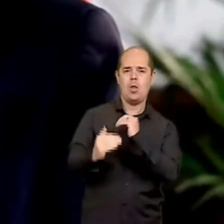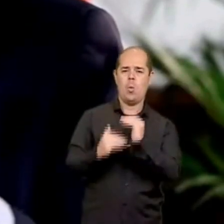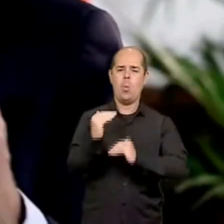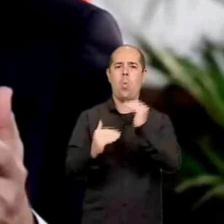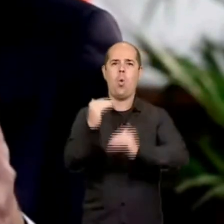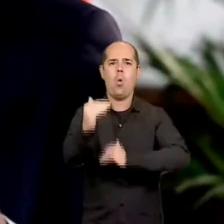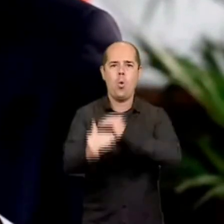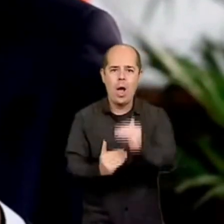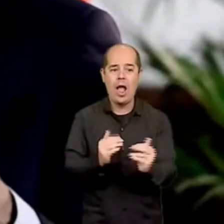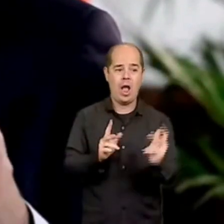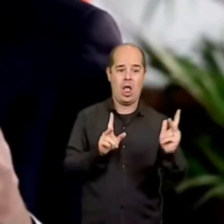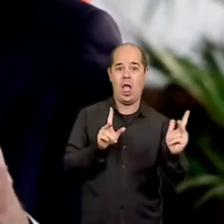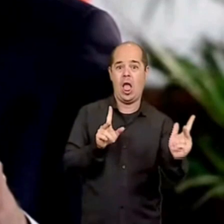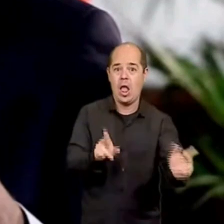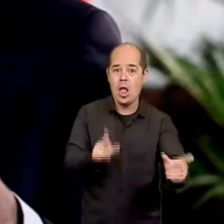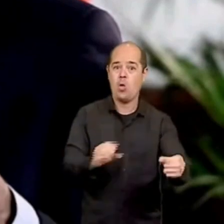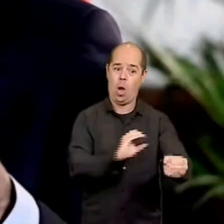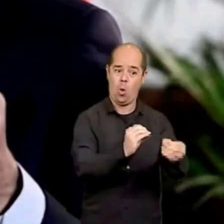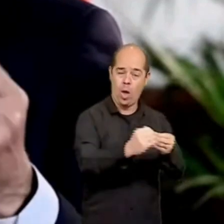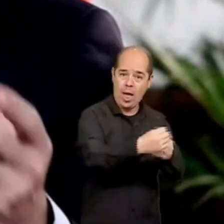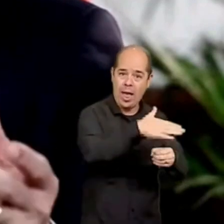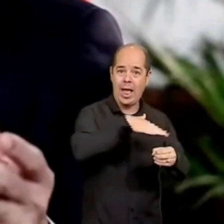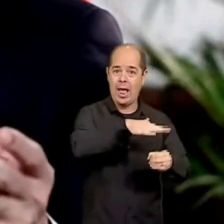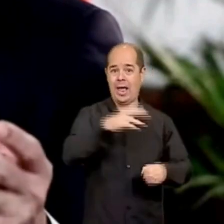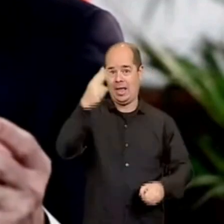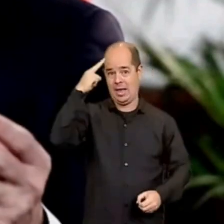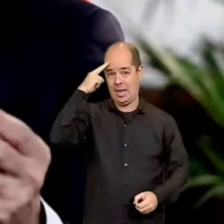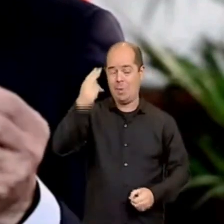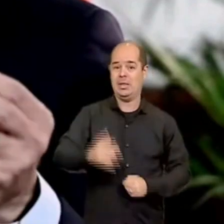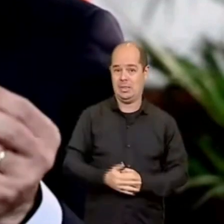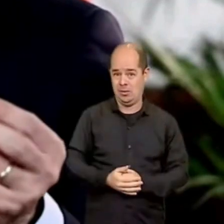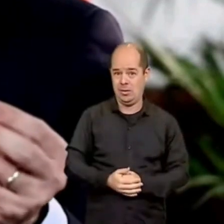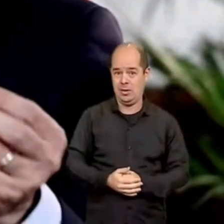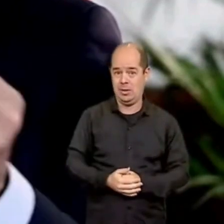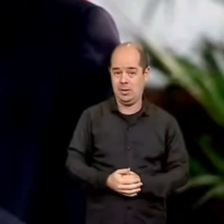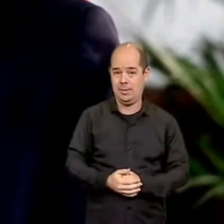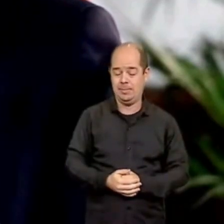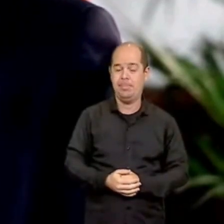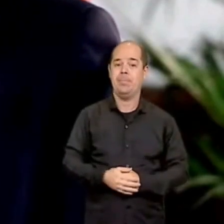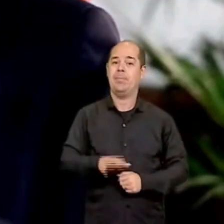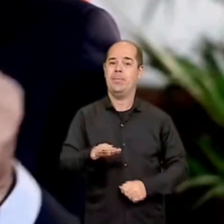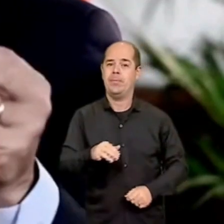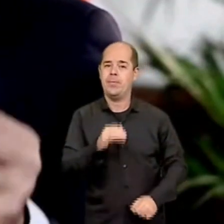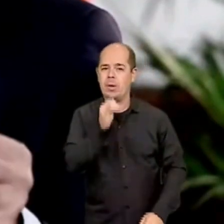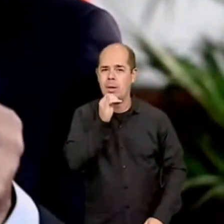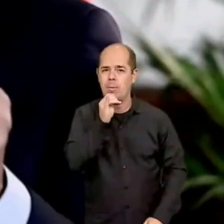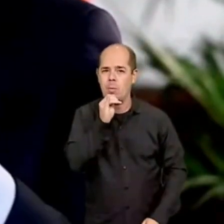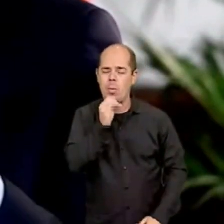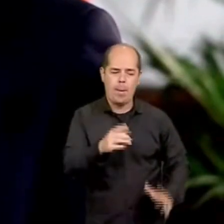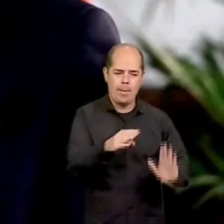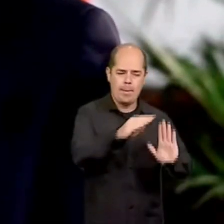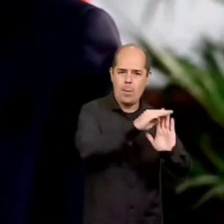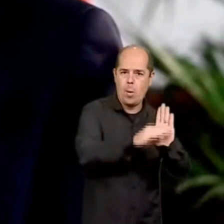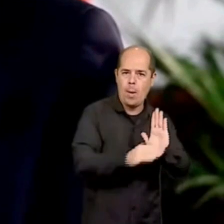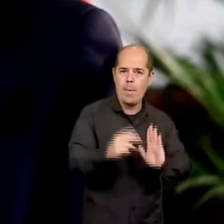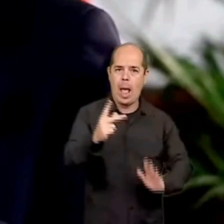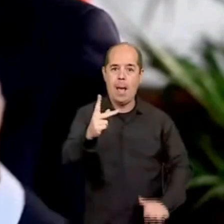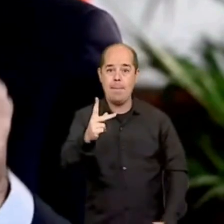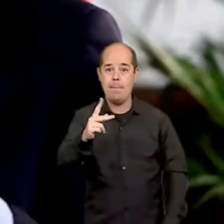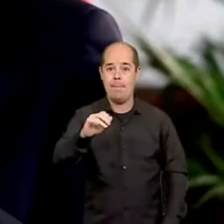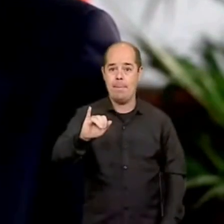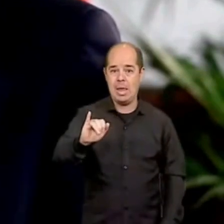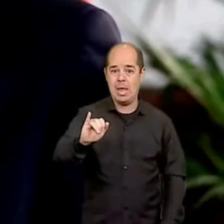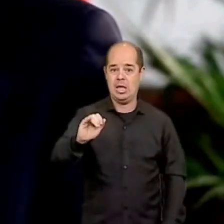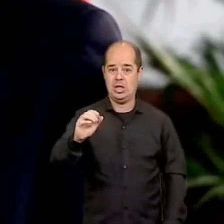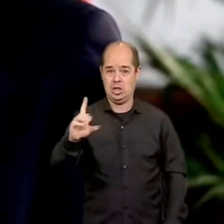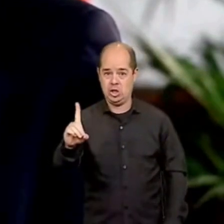celebrado, inclusive com a apresentação de programas com o BID para financiamento da transição ecológica no